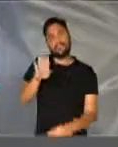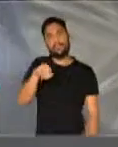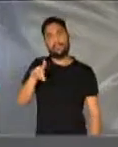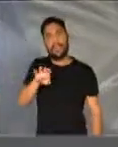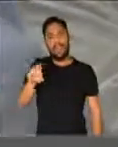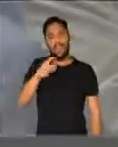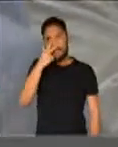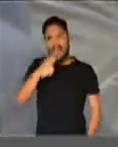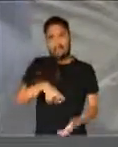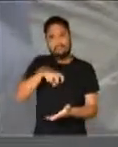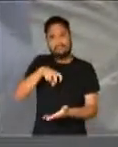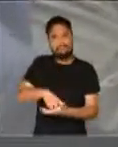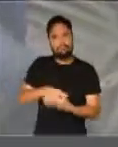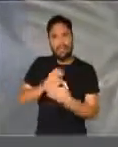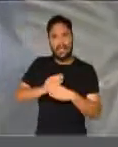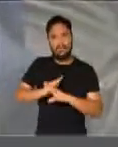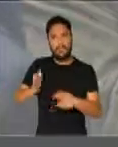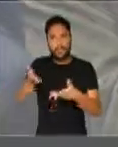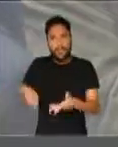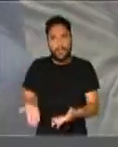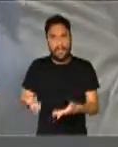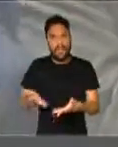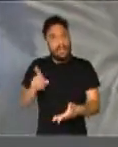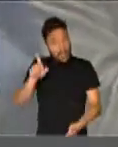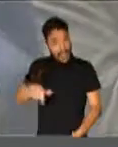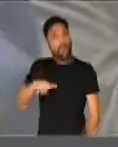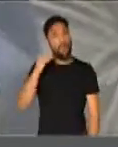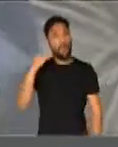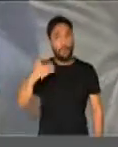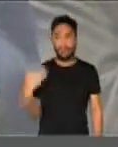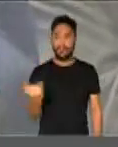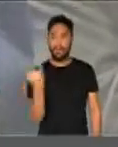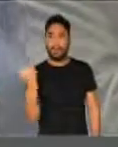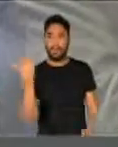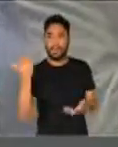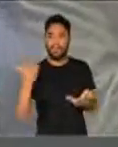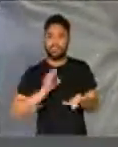condenando o BNDES, um importante instrumento de soberania de investimento.